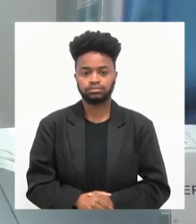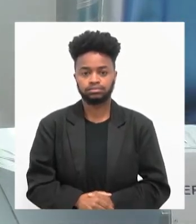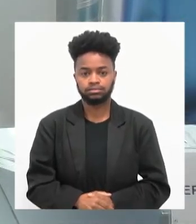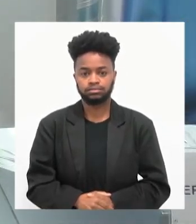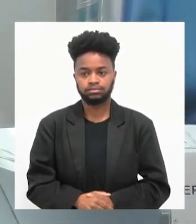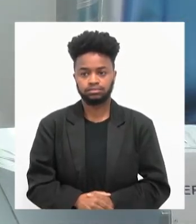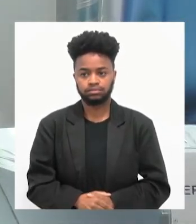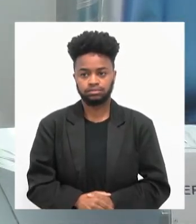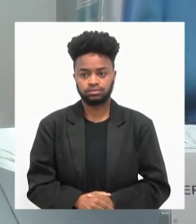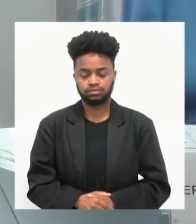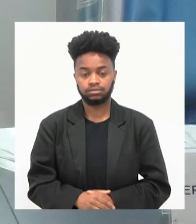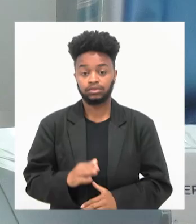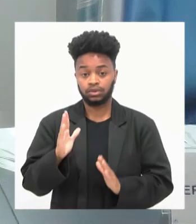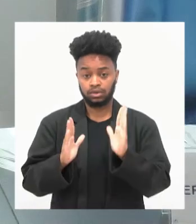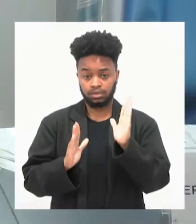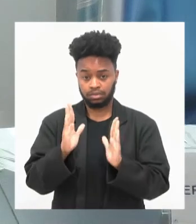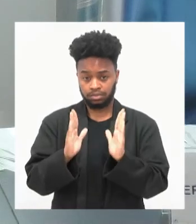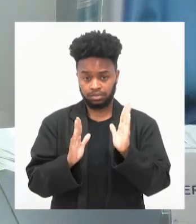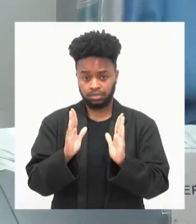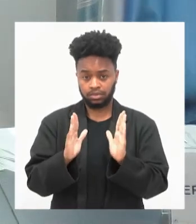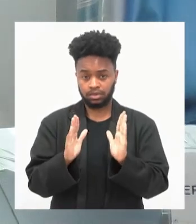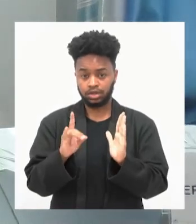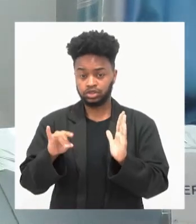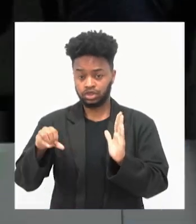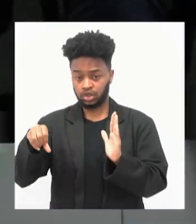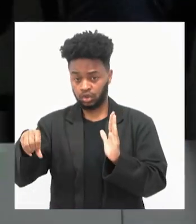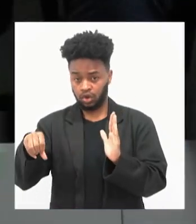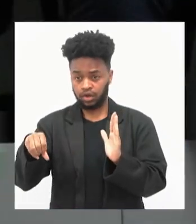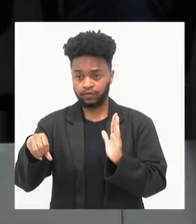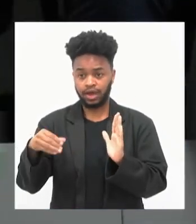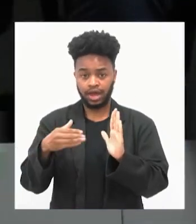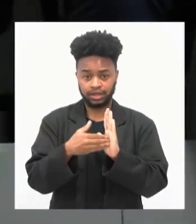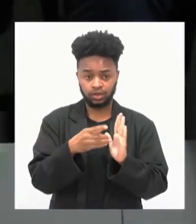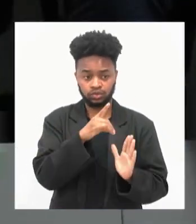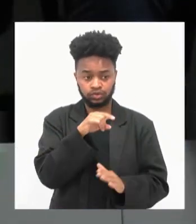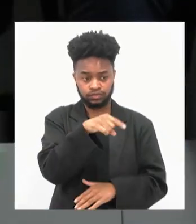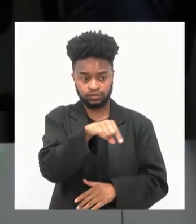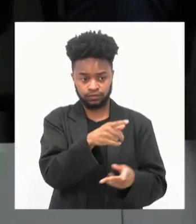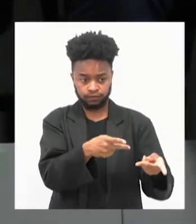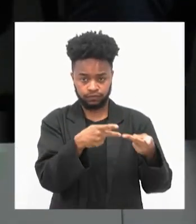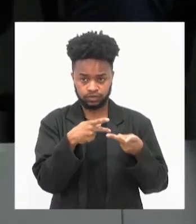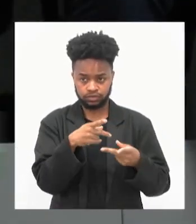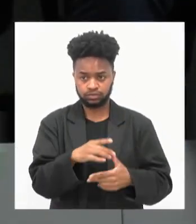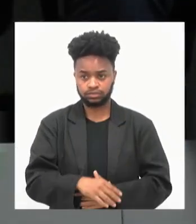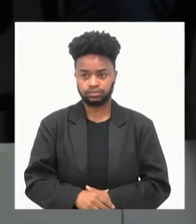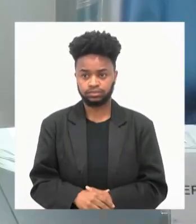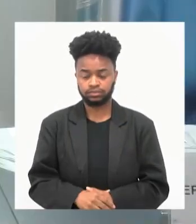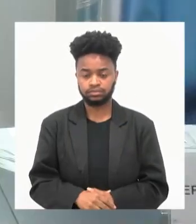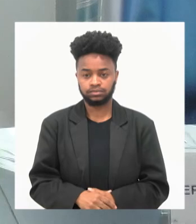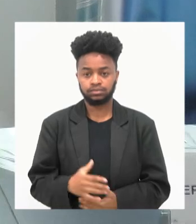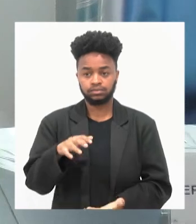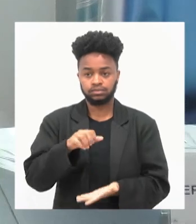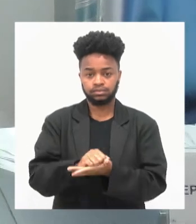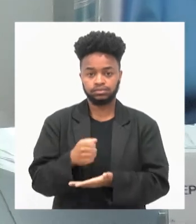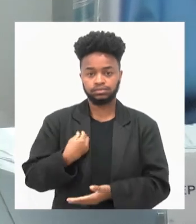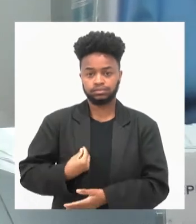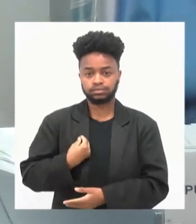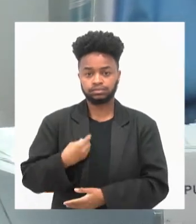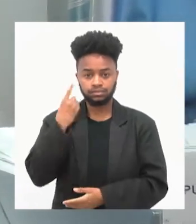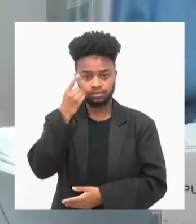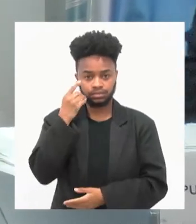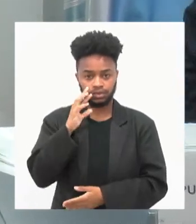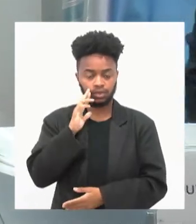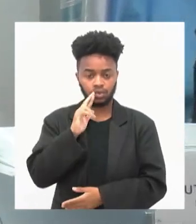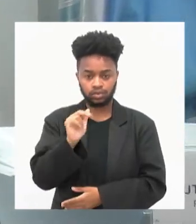Nós estamos falando do período Sim, se dá do De dia 9 9 até o dia que os senhores foram lá. até o dia. Tá. Registrar aqui a presença do deputado Rodrigo Amorim, que é o relator